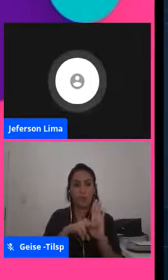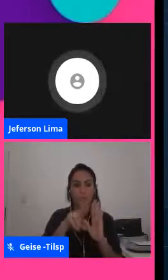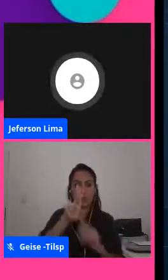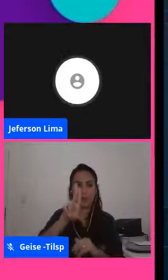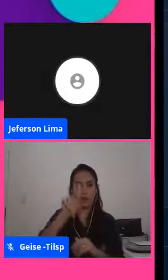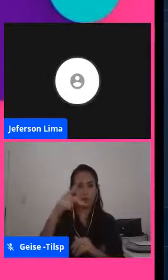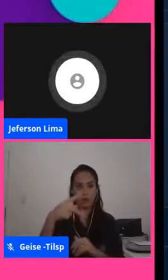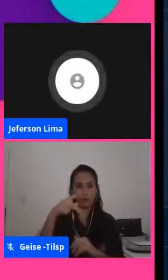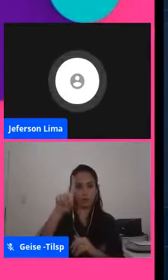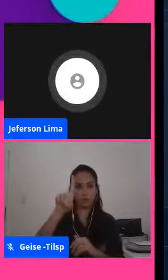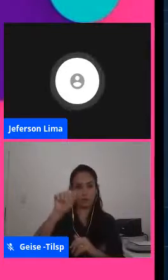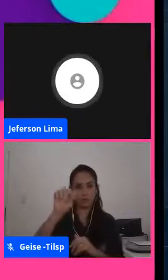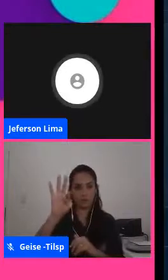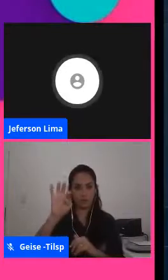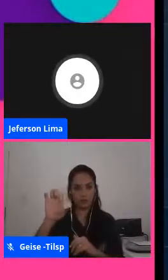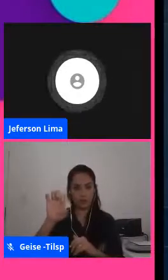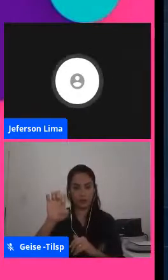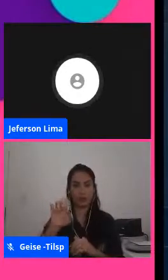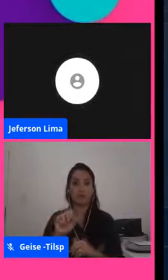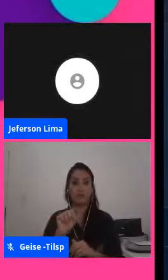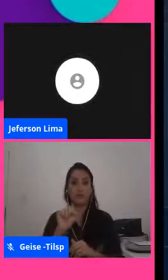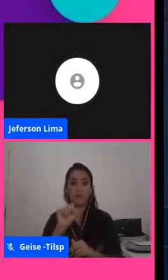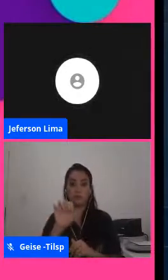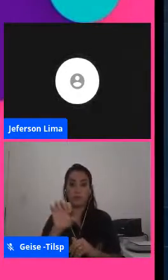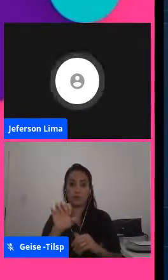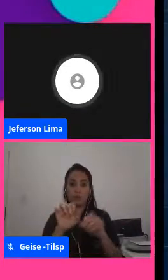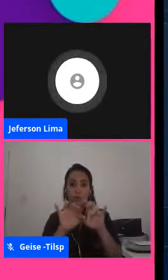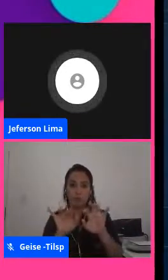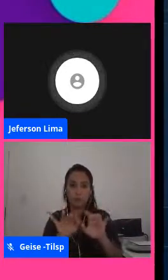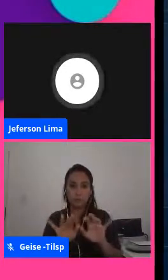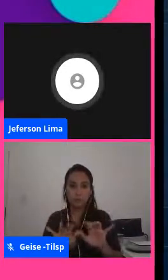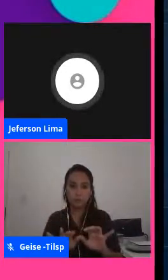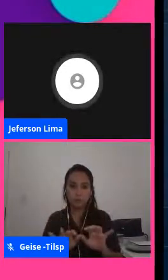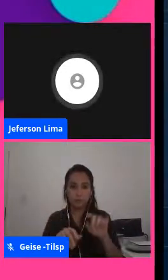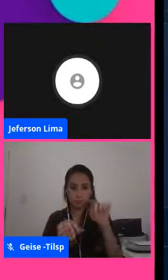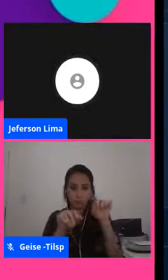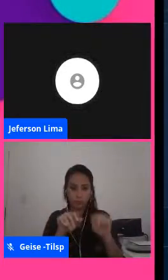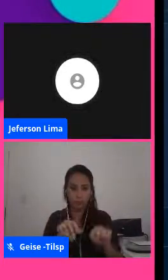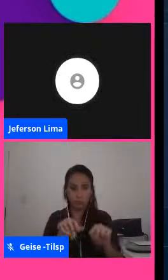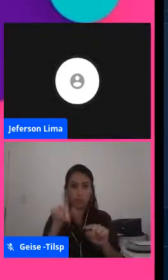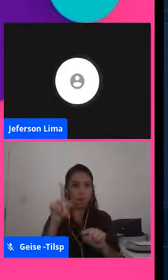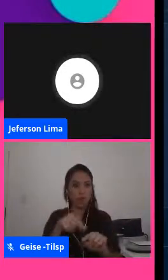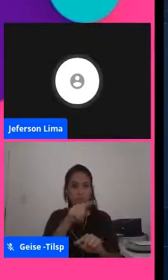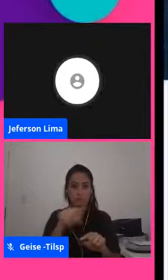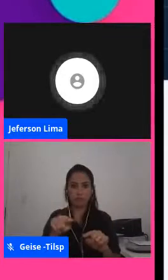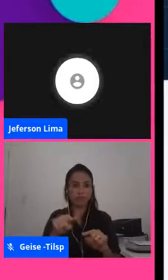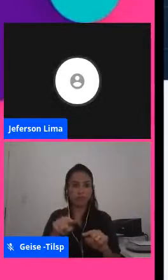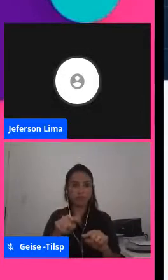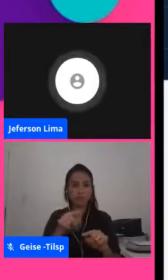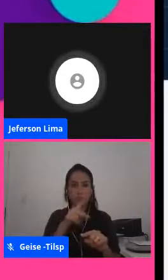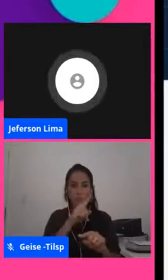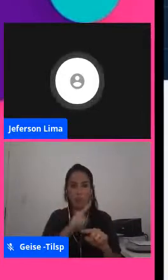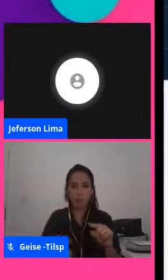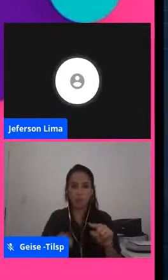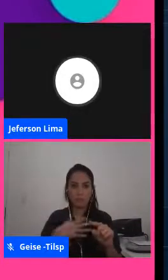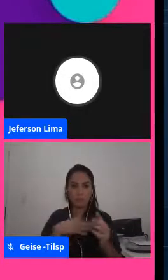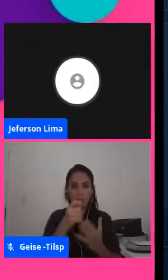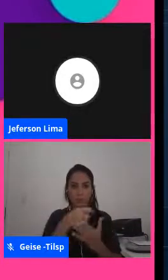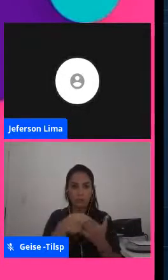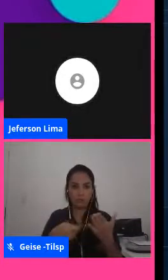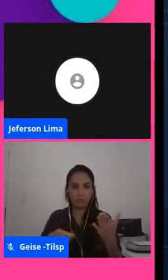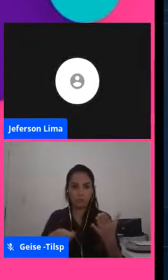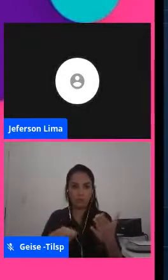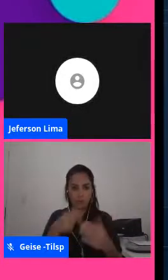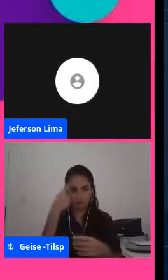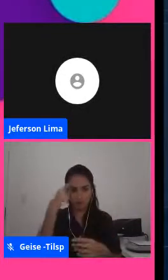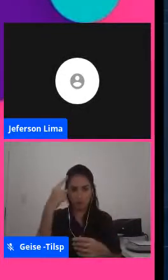vou falar. Se eu fizer dessa maneira aqui, ó, ele negou a minha escrita, não foi? Vou deixar na leitura mesmo, porque a regra é a mesma para os dois